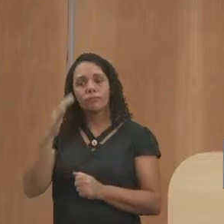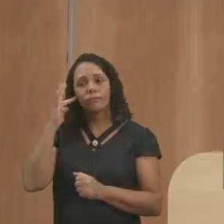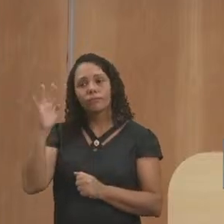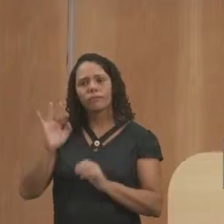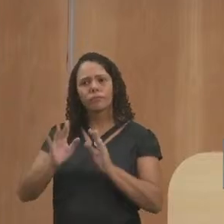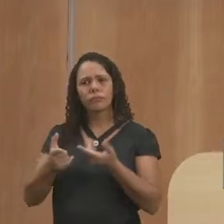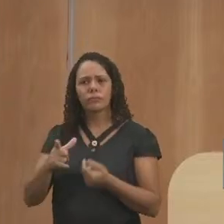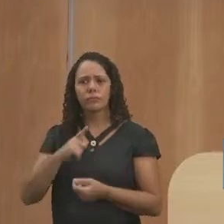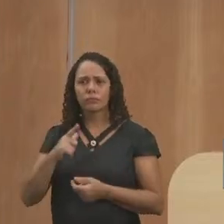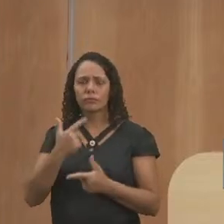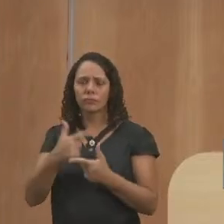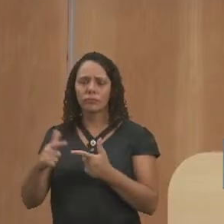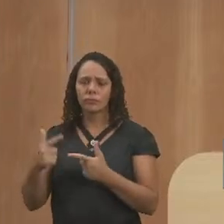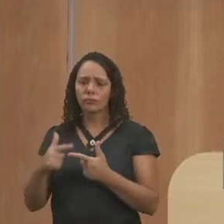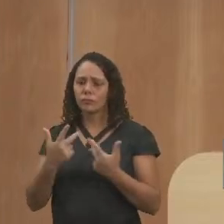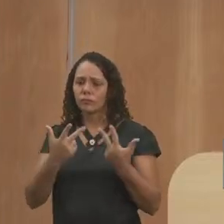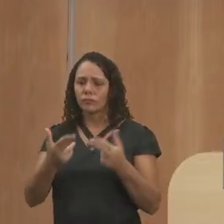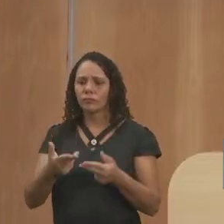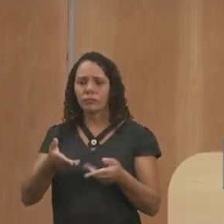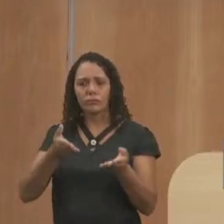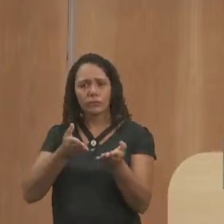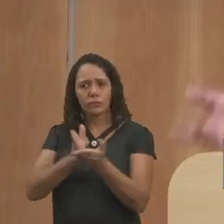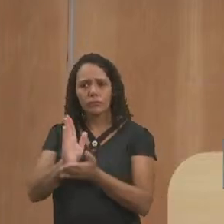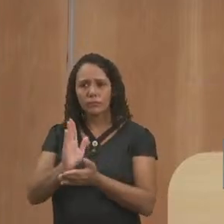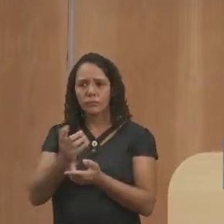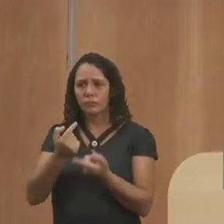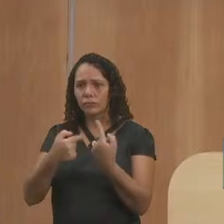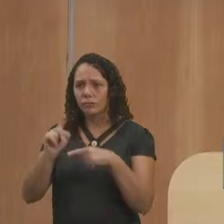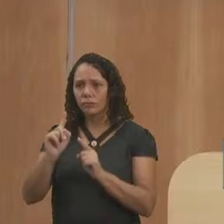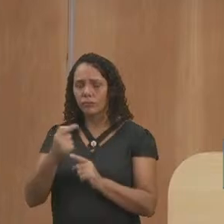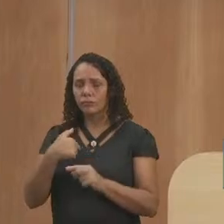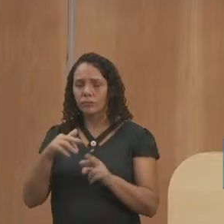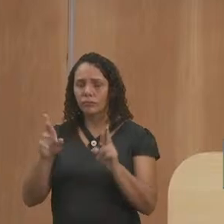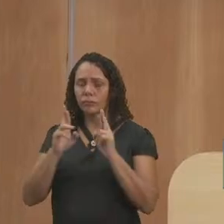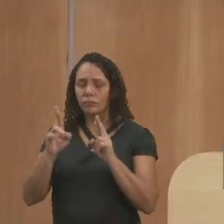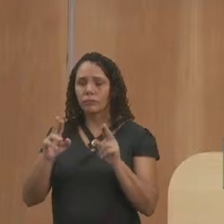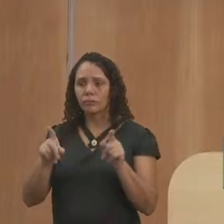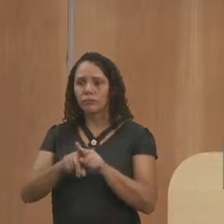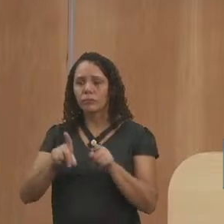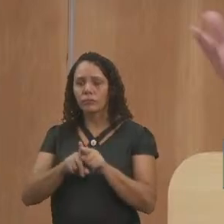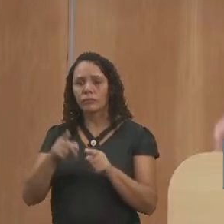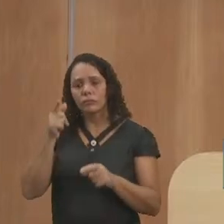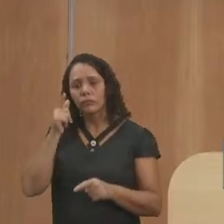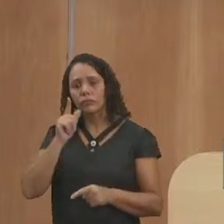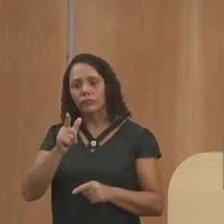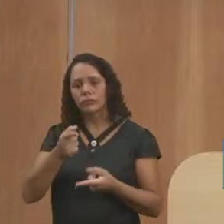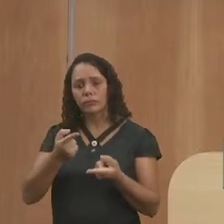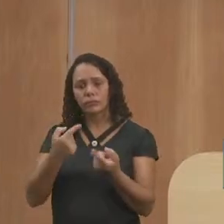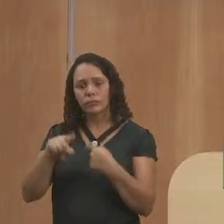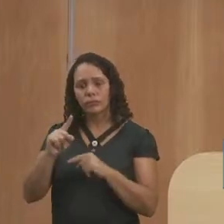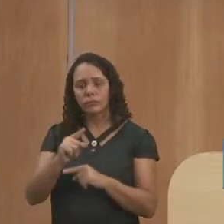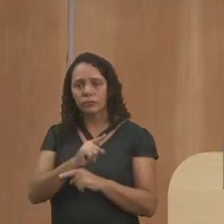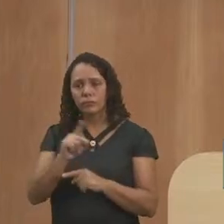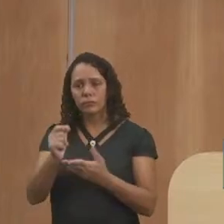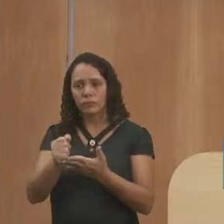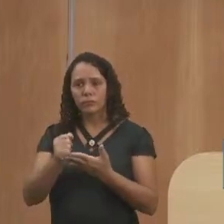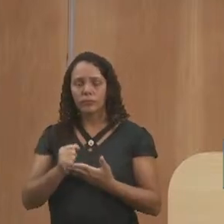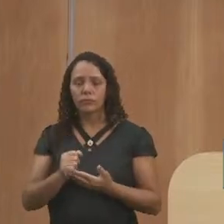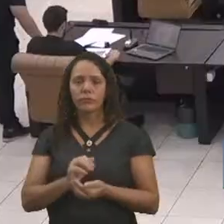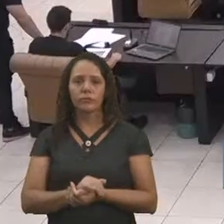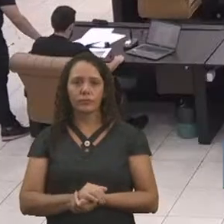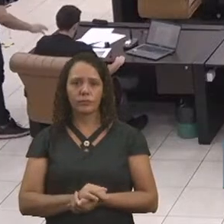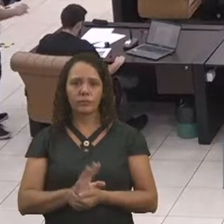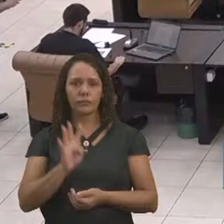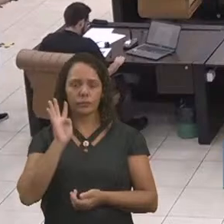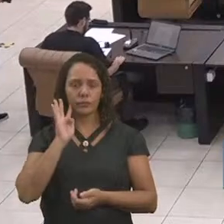outras situações delicadas e superou. Eu espero que eu consiga obter êxito com a ajuda aí de vocês também. Legal, conto com o